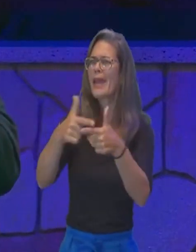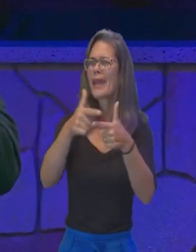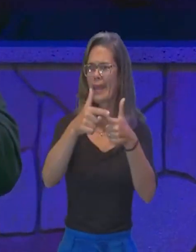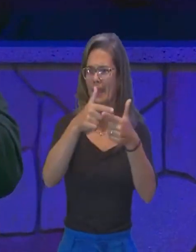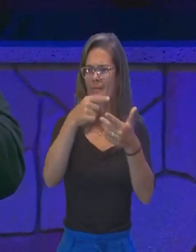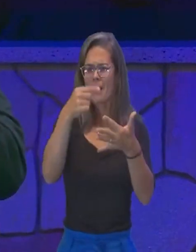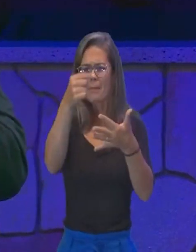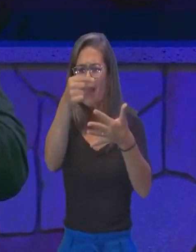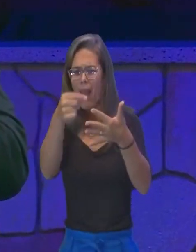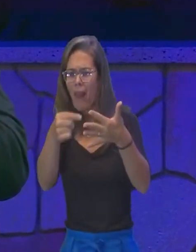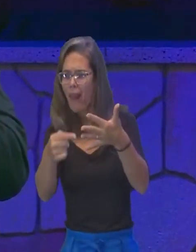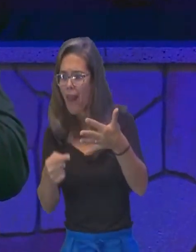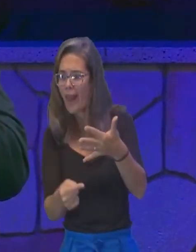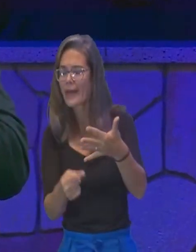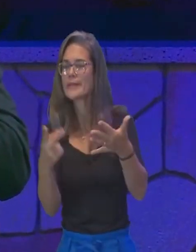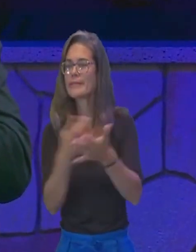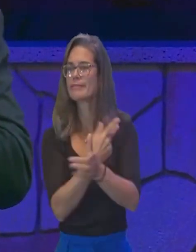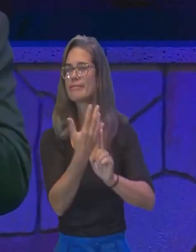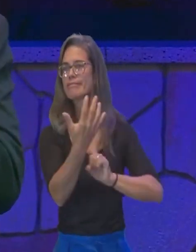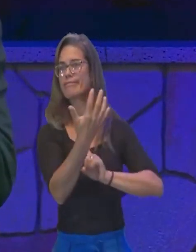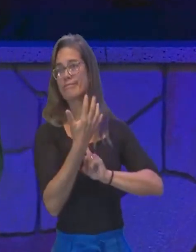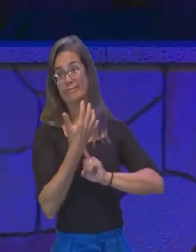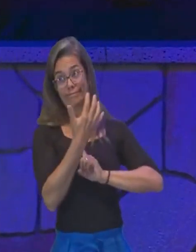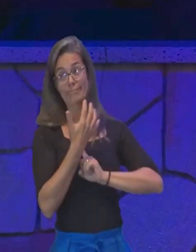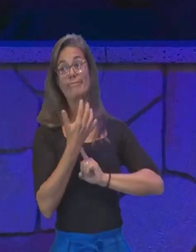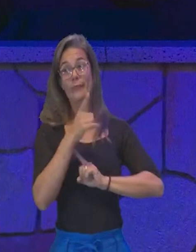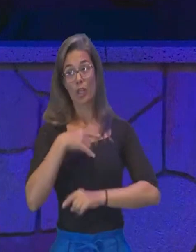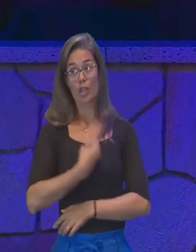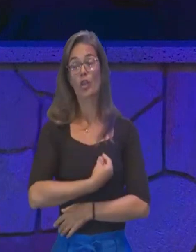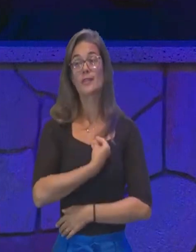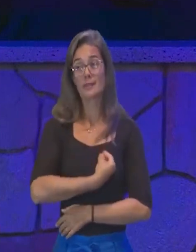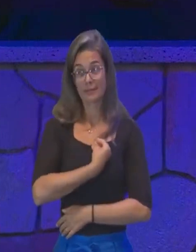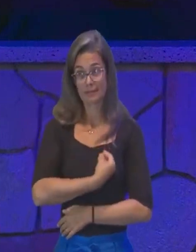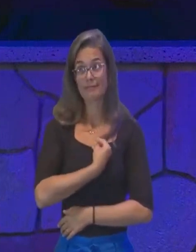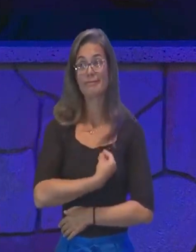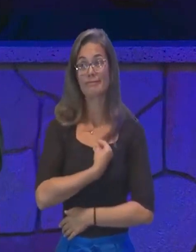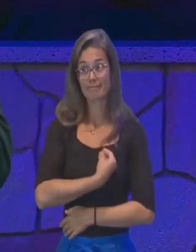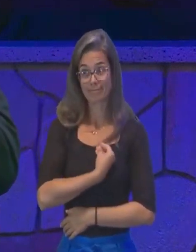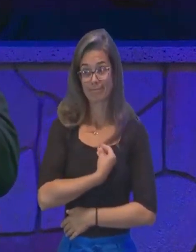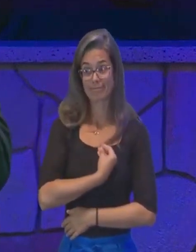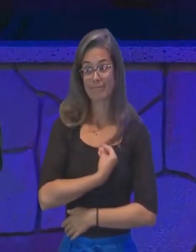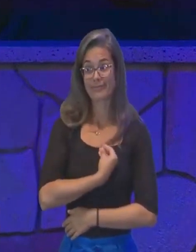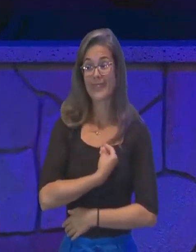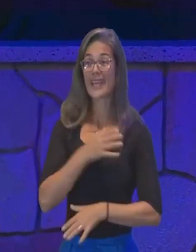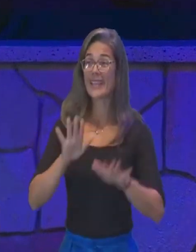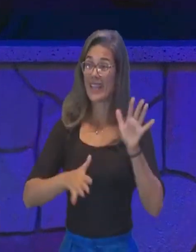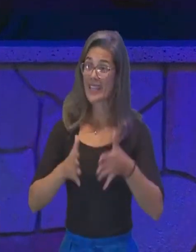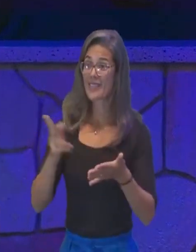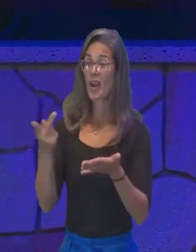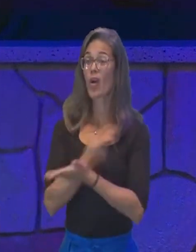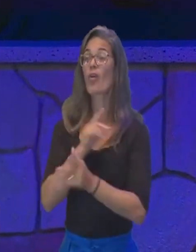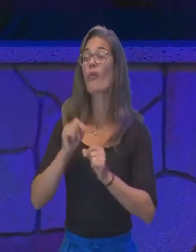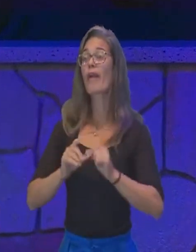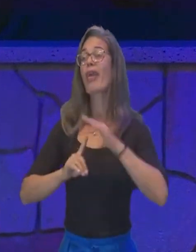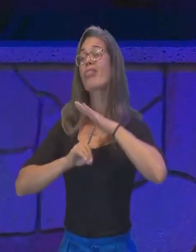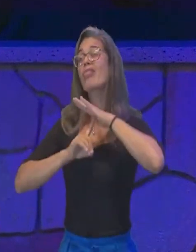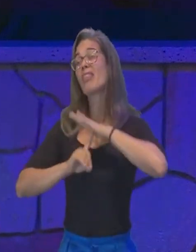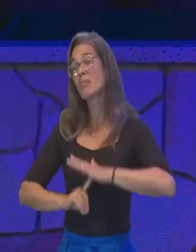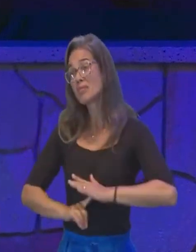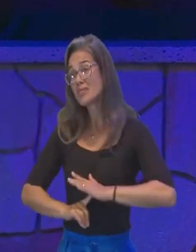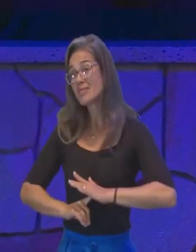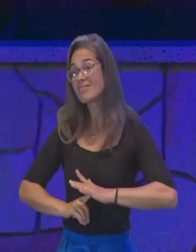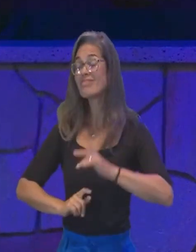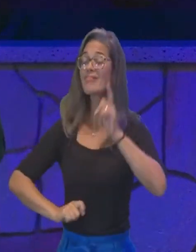das frustrações às quais somos submetidos, nós acabamos deprimidos,